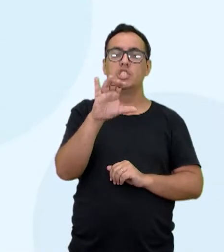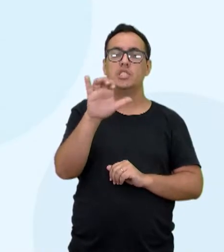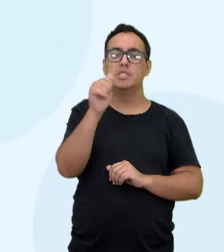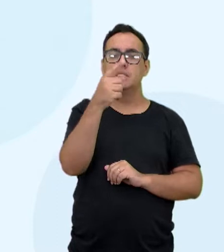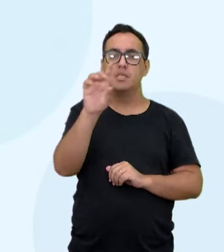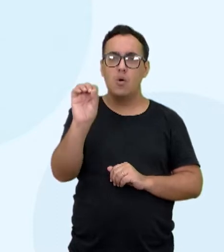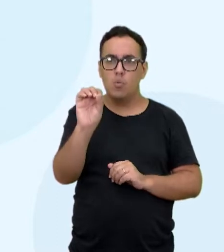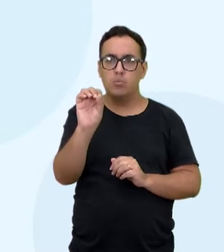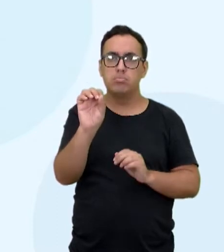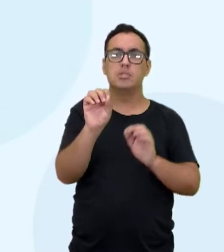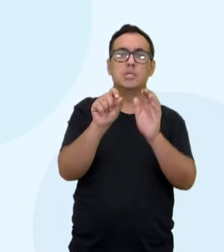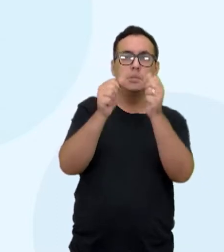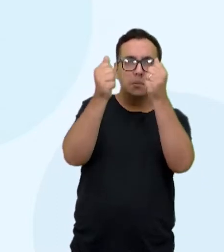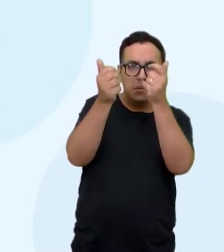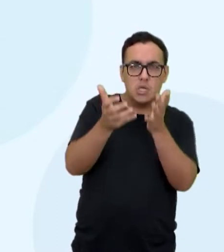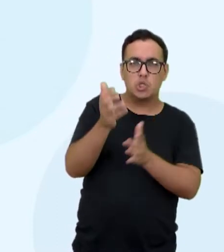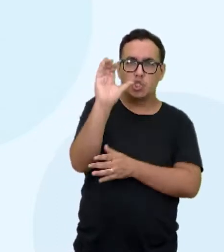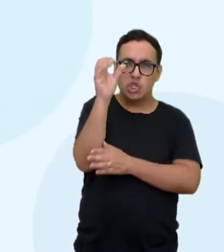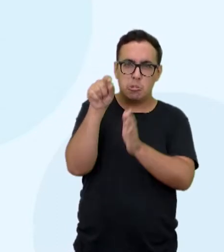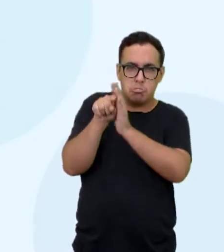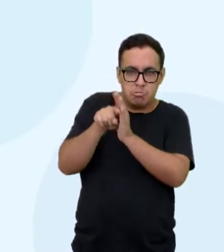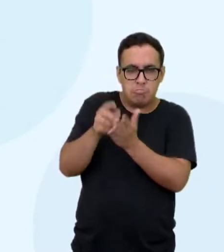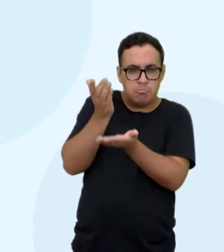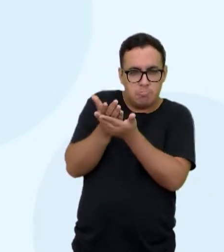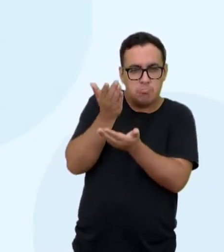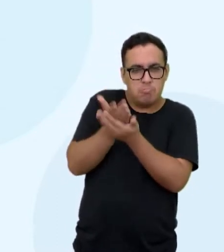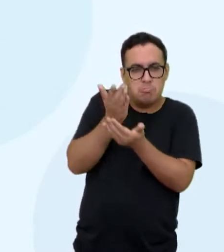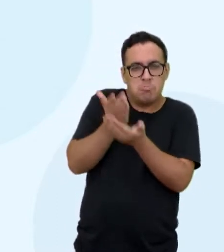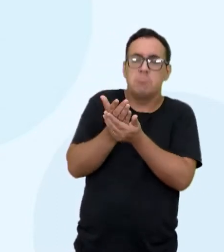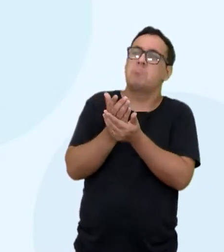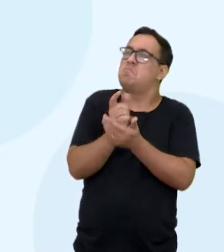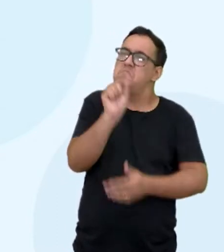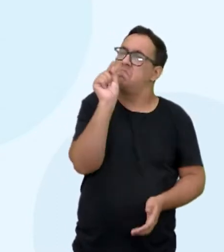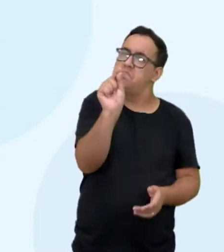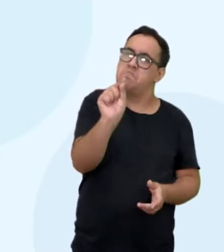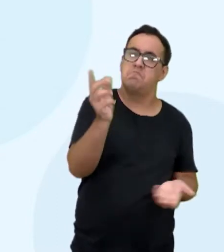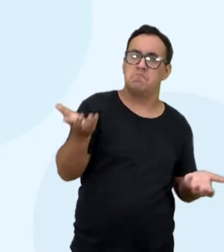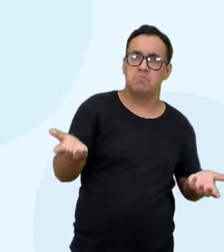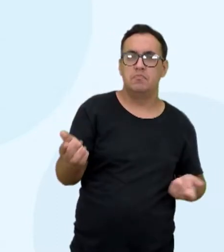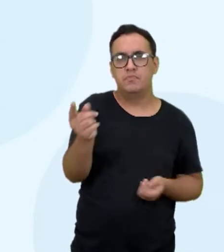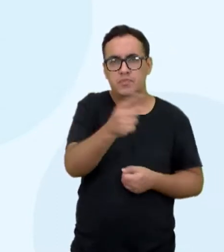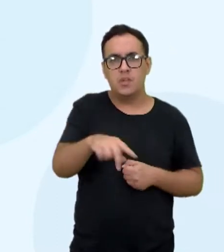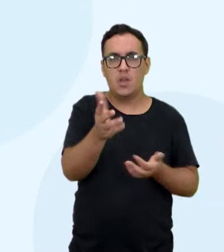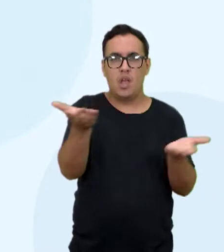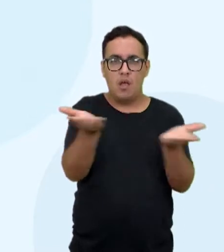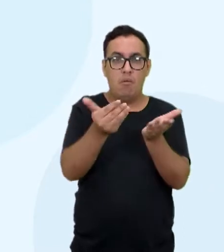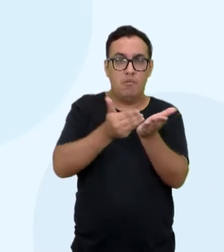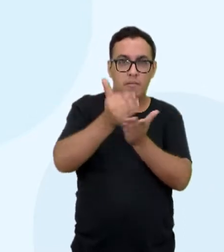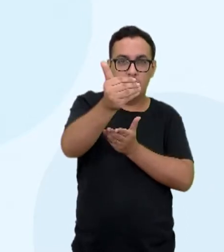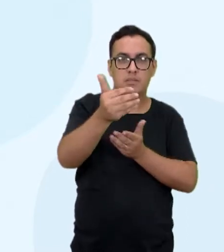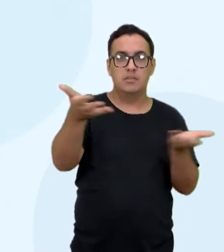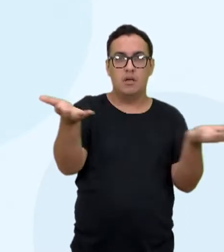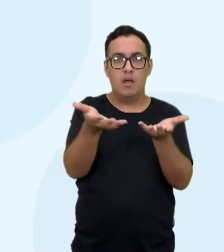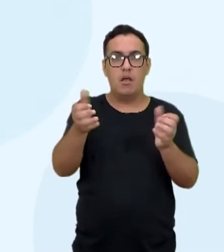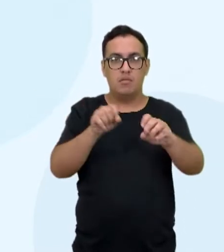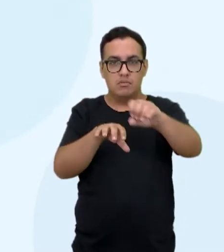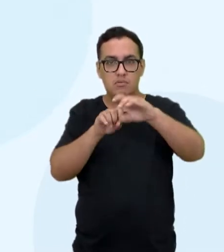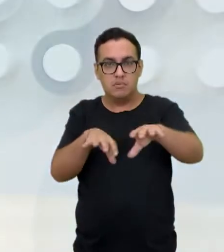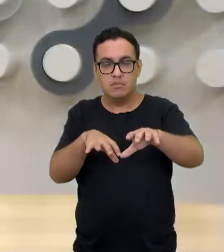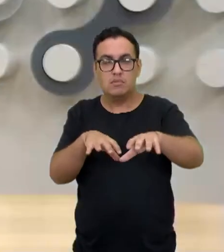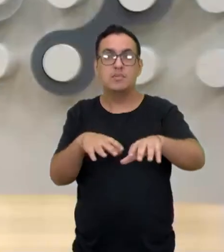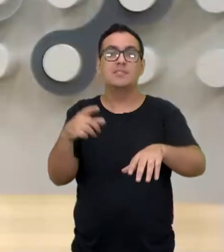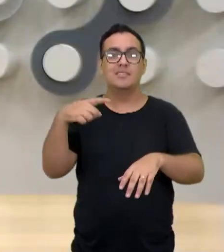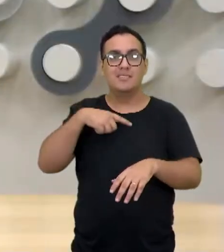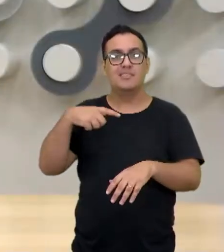científica? A gente já tinha visto, então, começando a entrar no clima da nossa aula propriamente dita de hoje, a gente já tinha visto